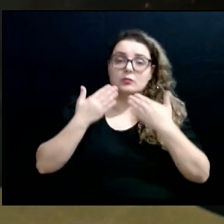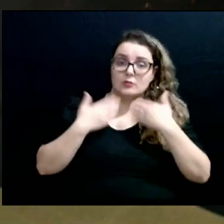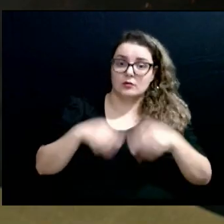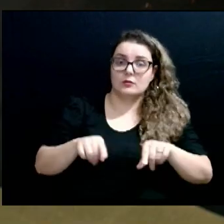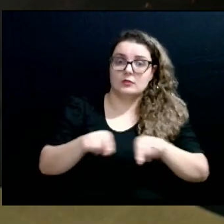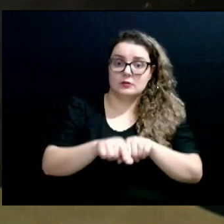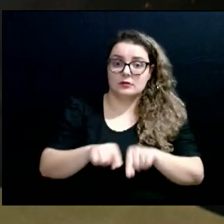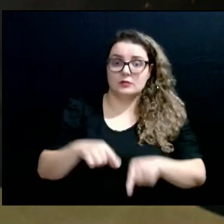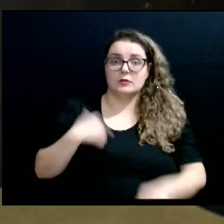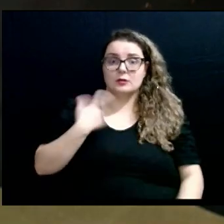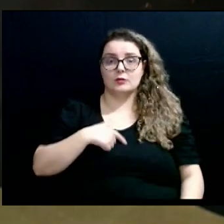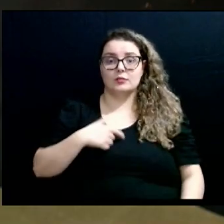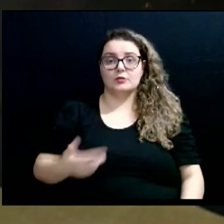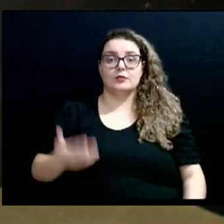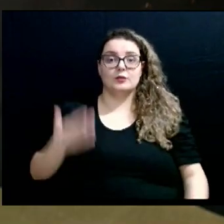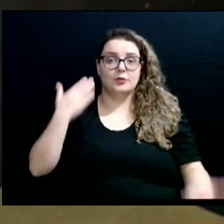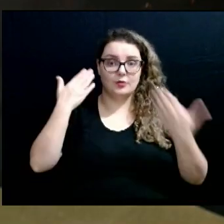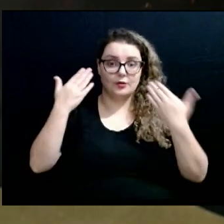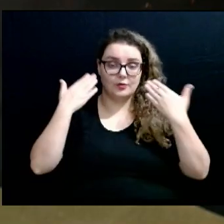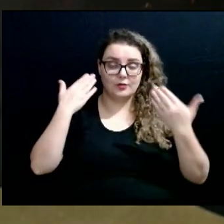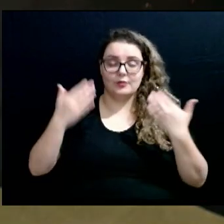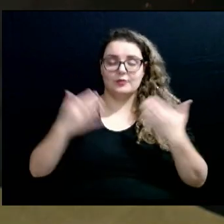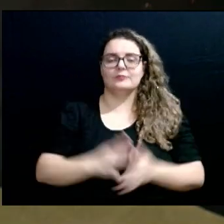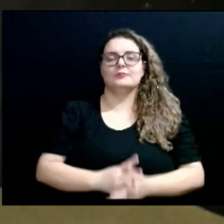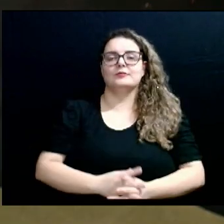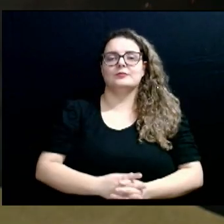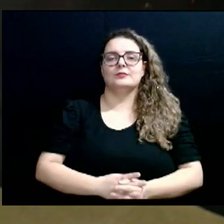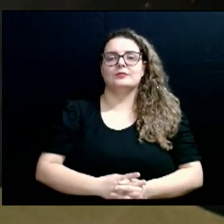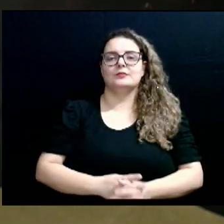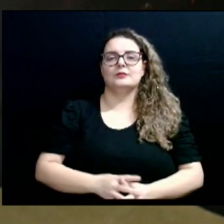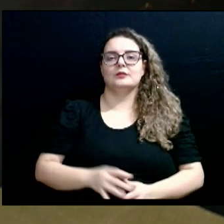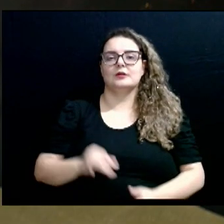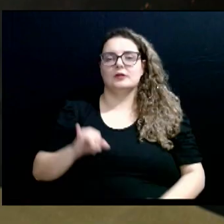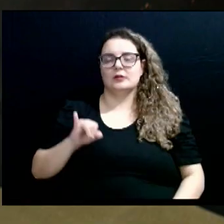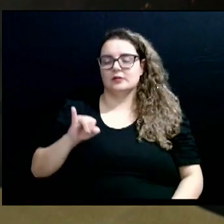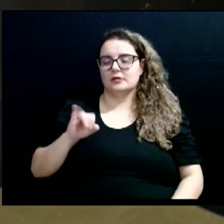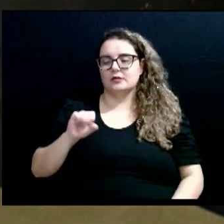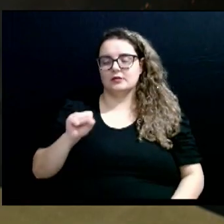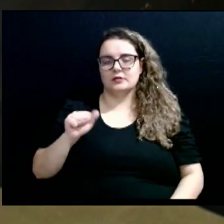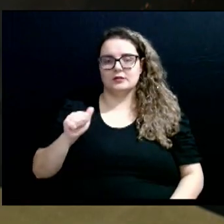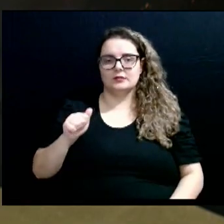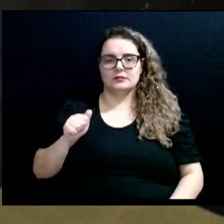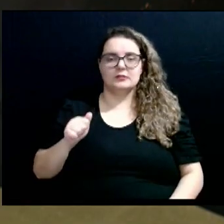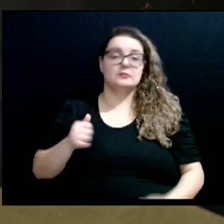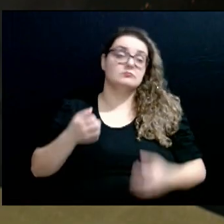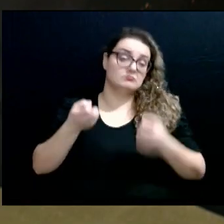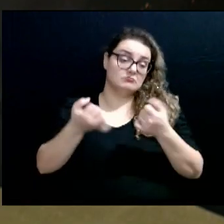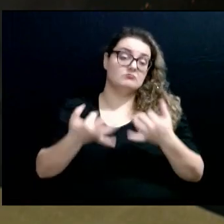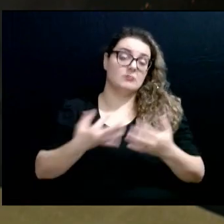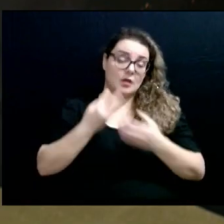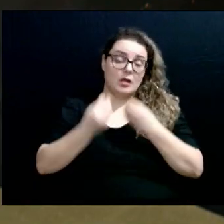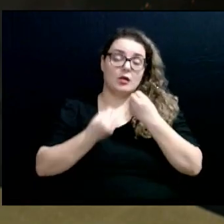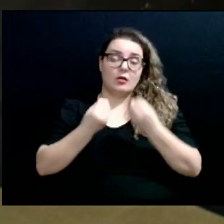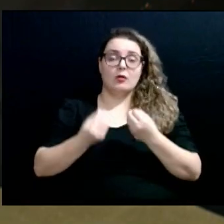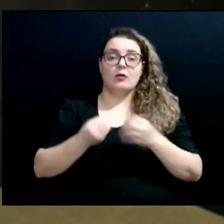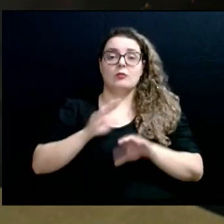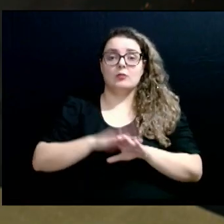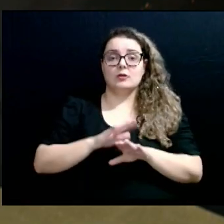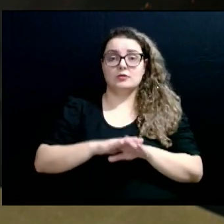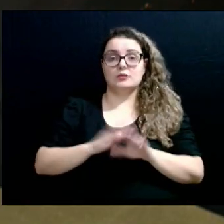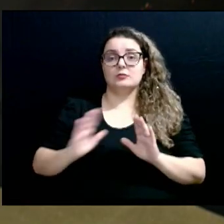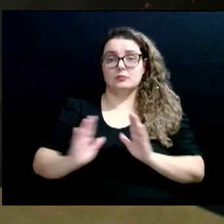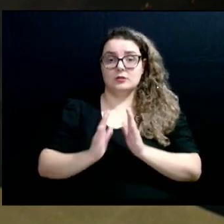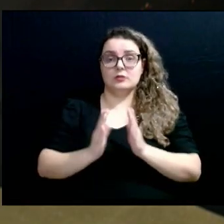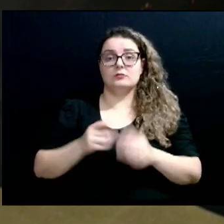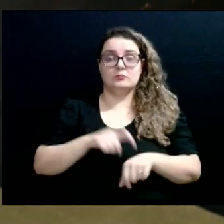nossa psicóloga, né, a Isa, que nos orientou como a gente deve agir mediante as situações do